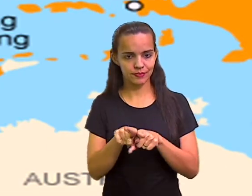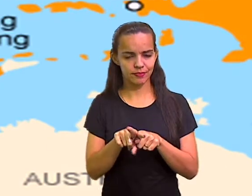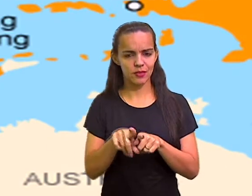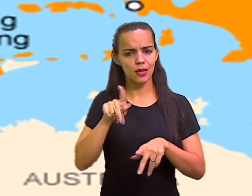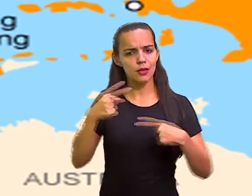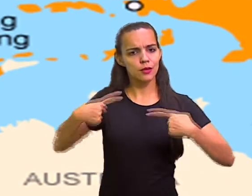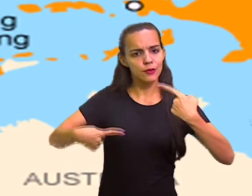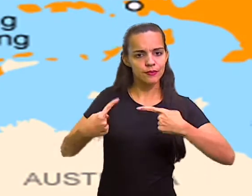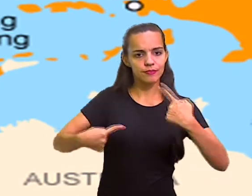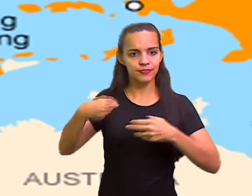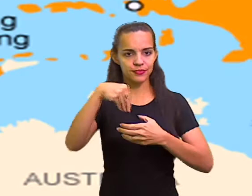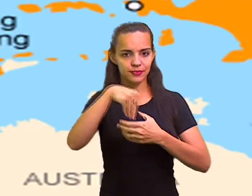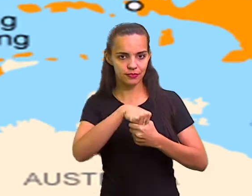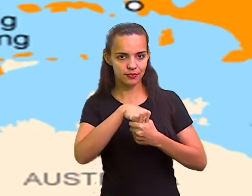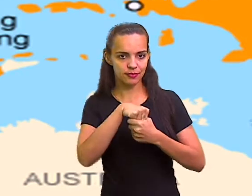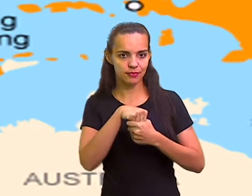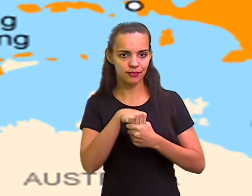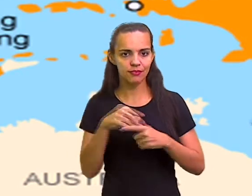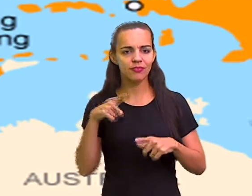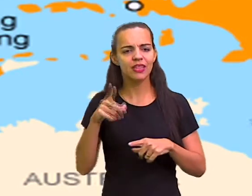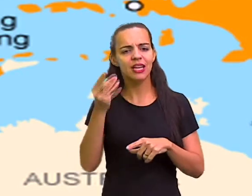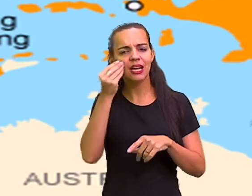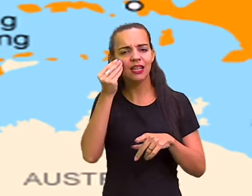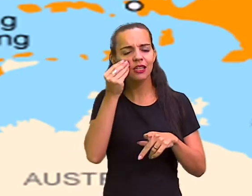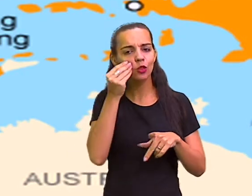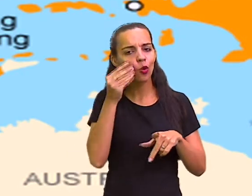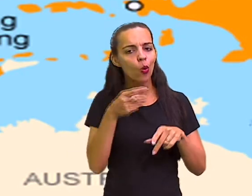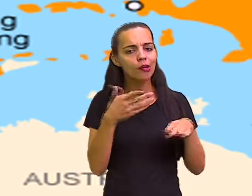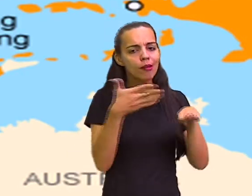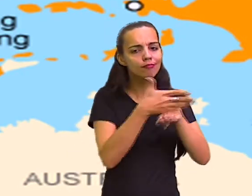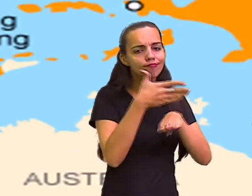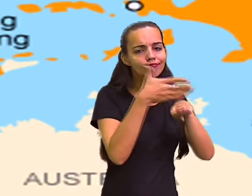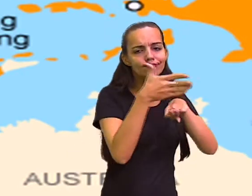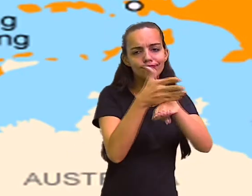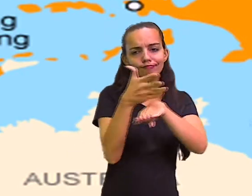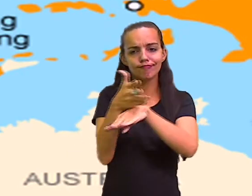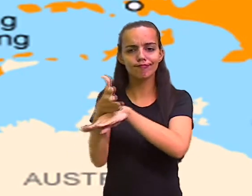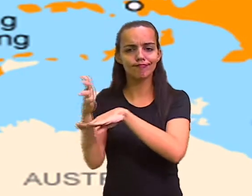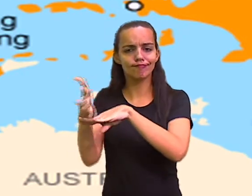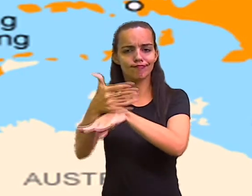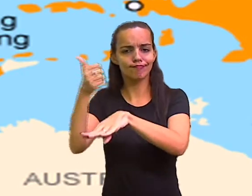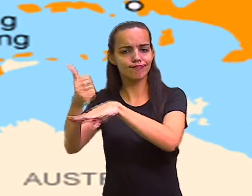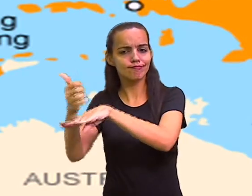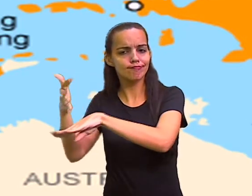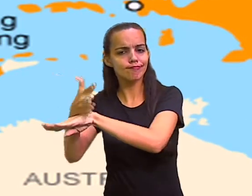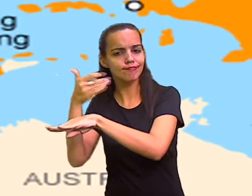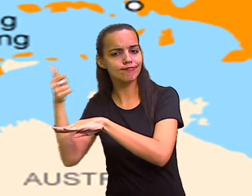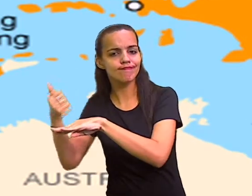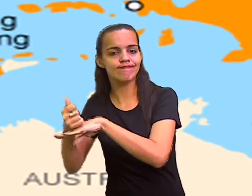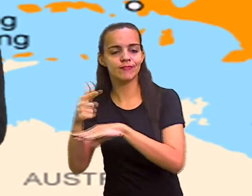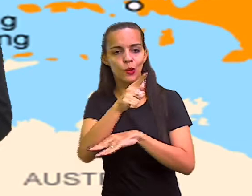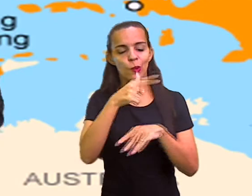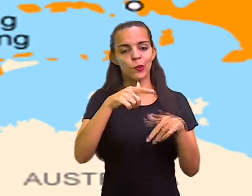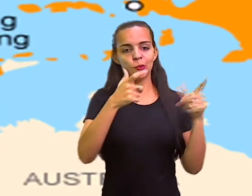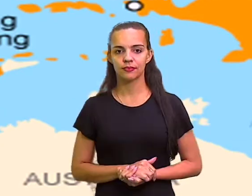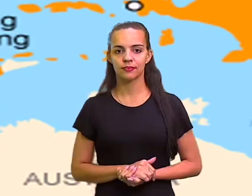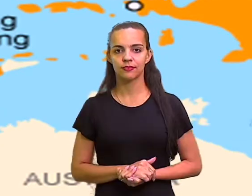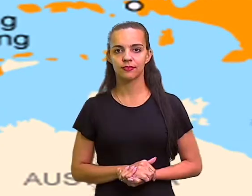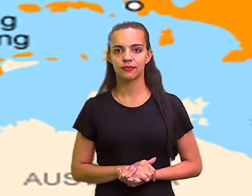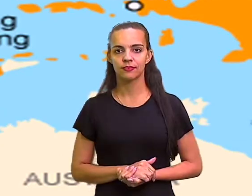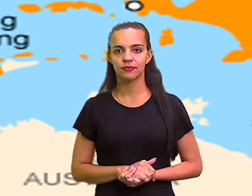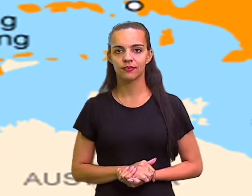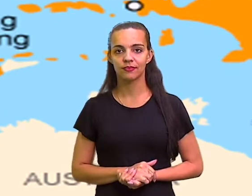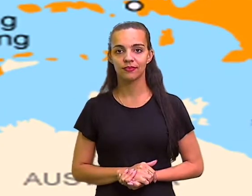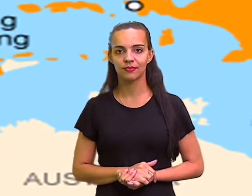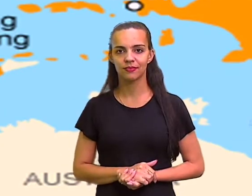dessa área toda em amarelo mais escuro do mapa que nós estamos vendo.